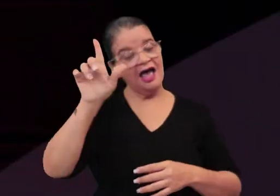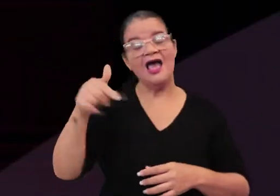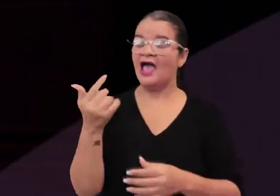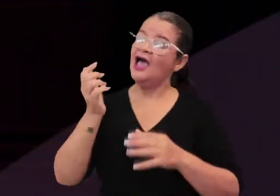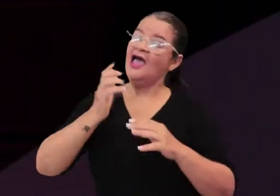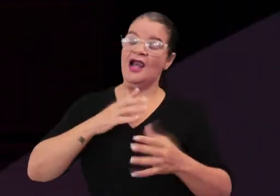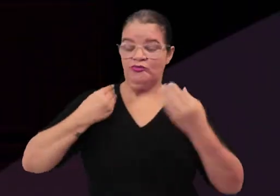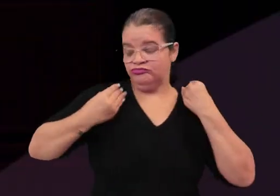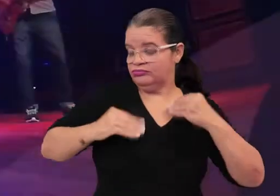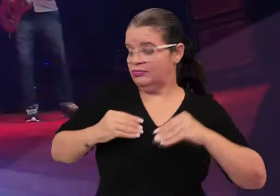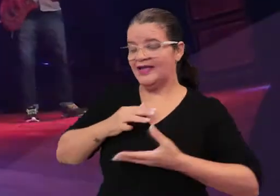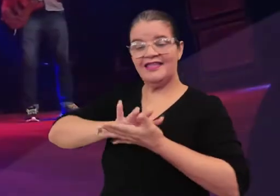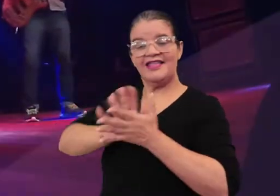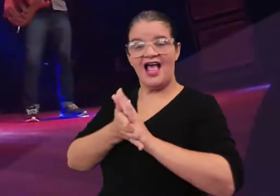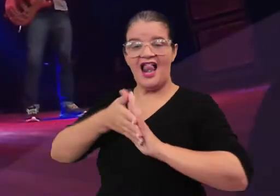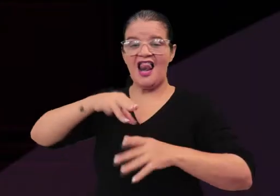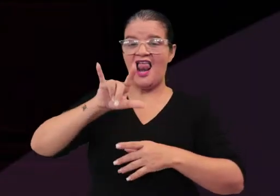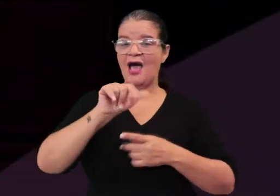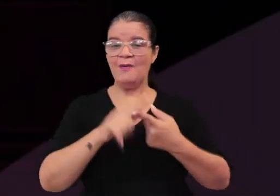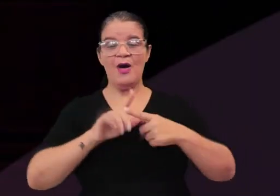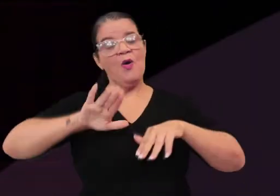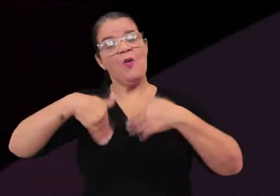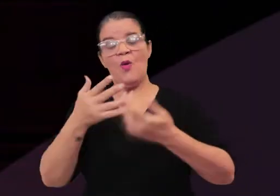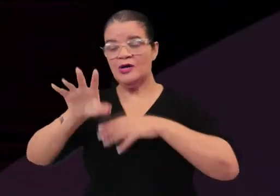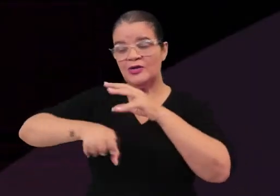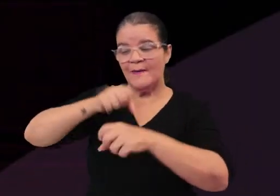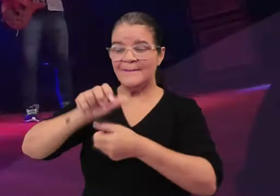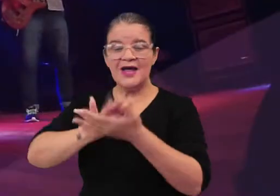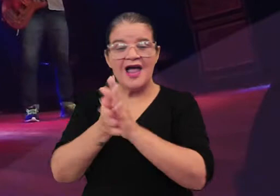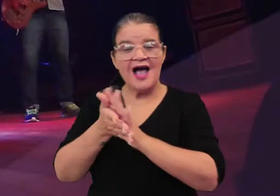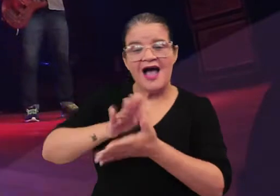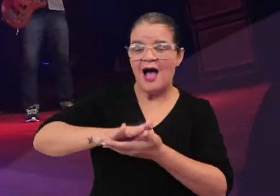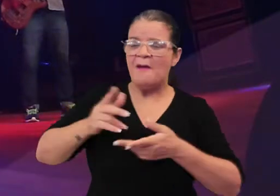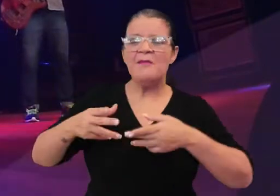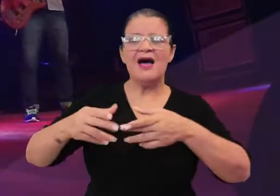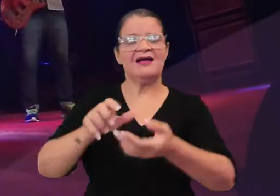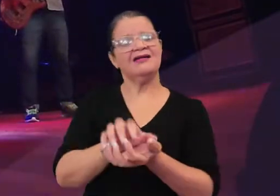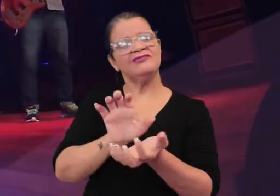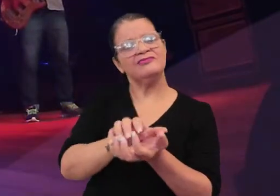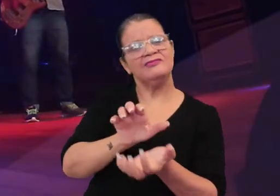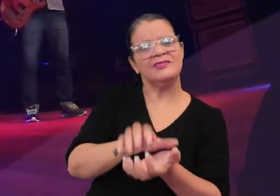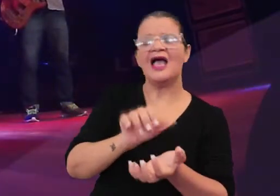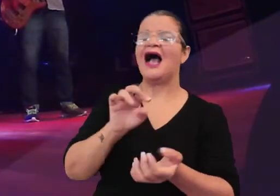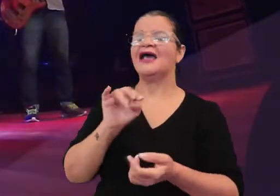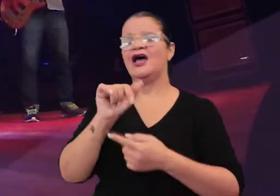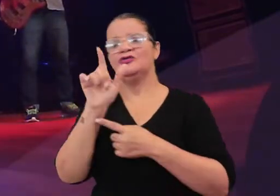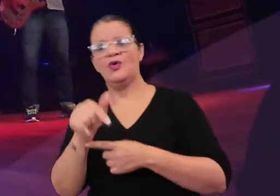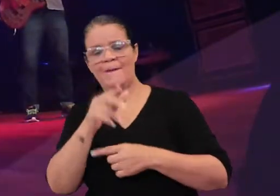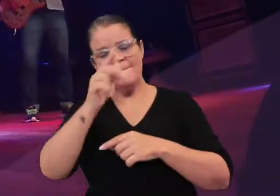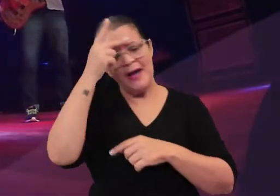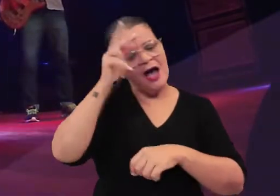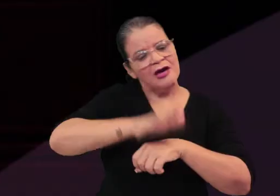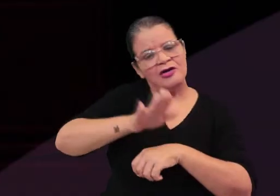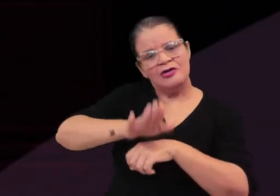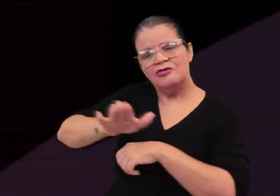chega. Ela pinta seu corpo de lama quando pesca no manguezal. Os mares do